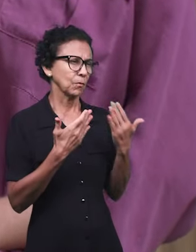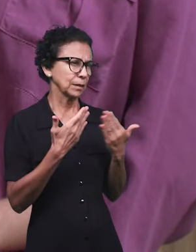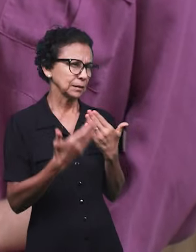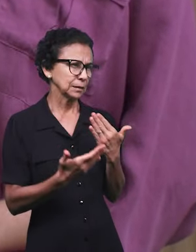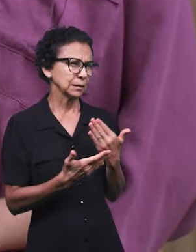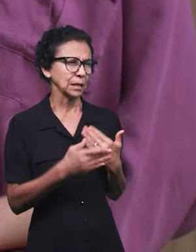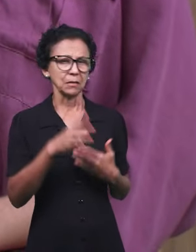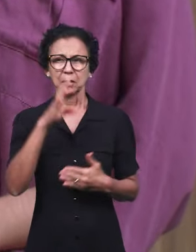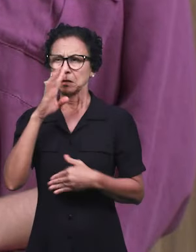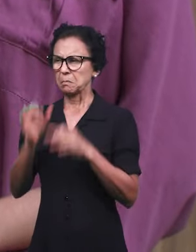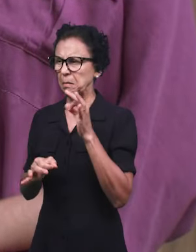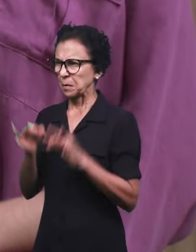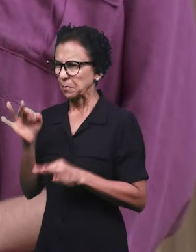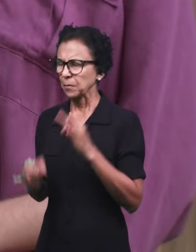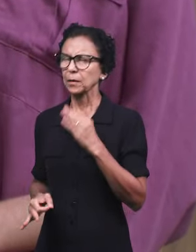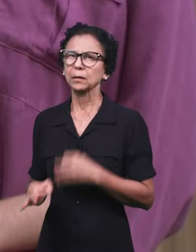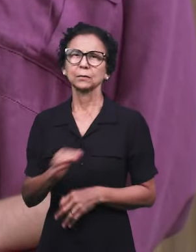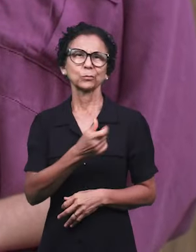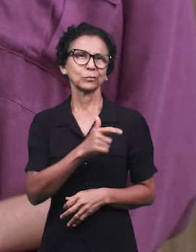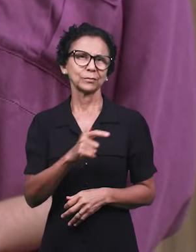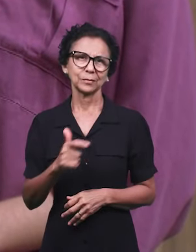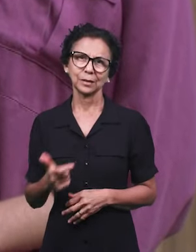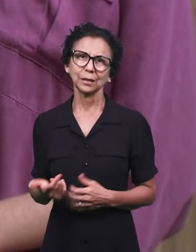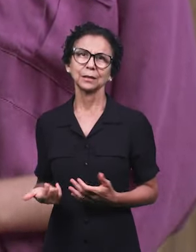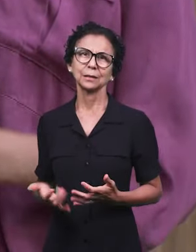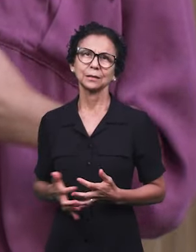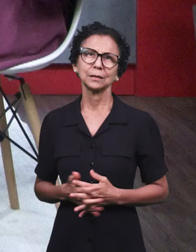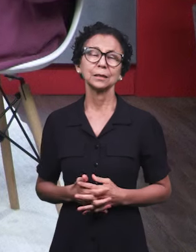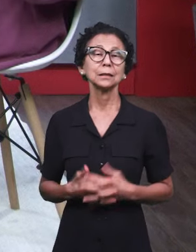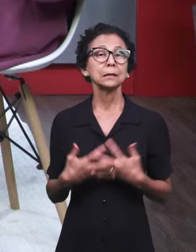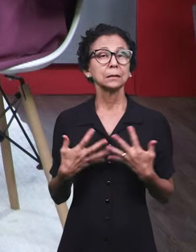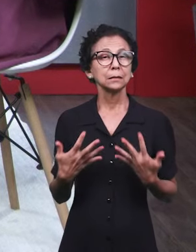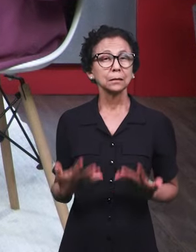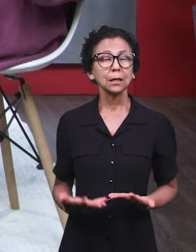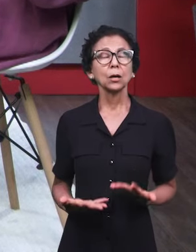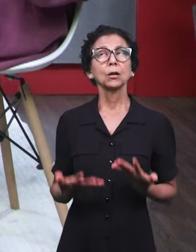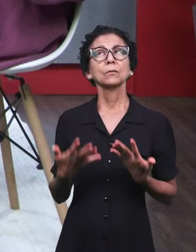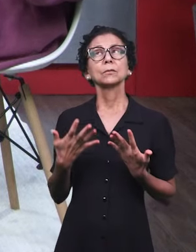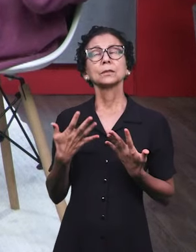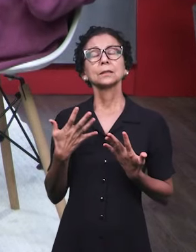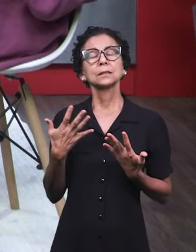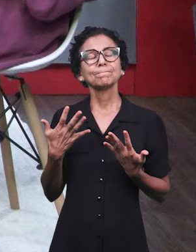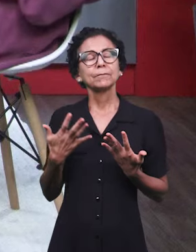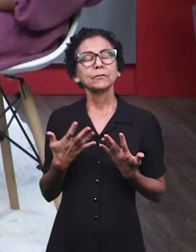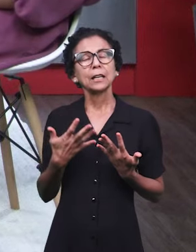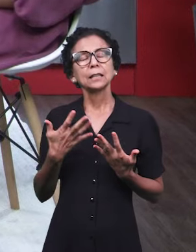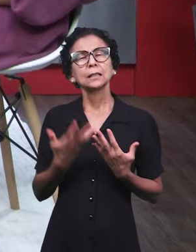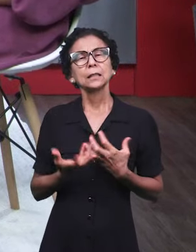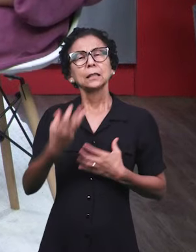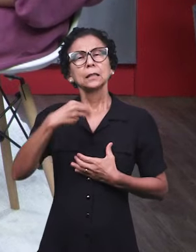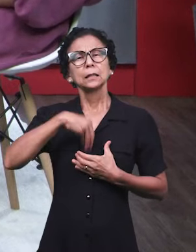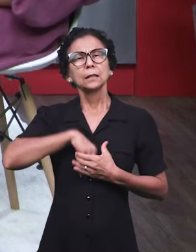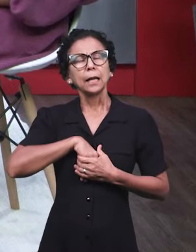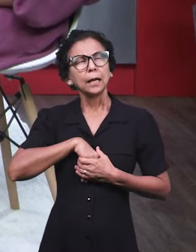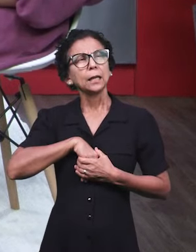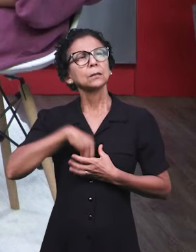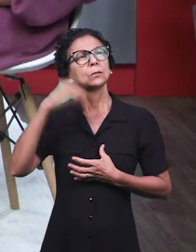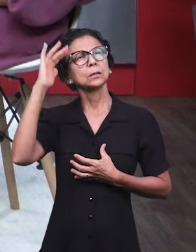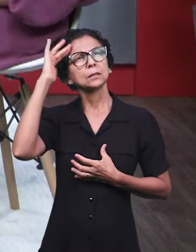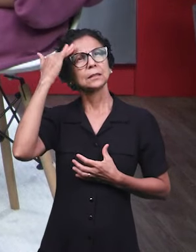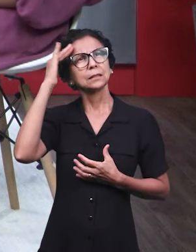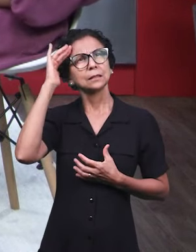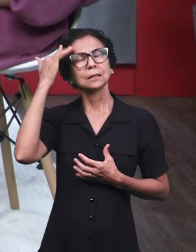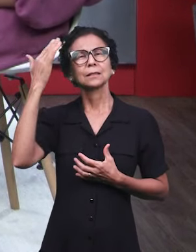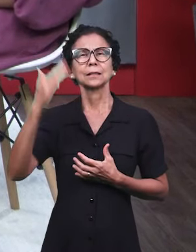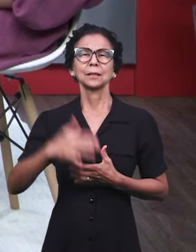Apesar de tudo que você colocar ali, não vai ter um julgamento. Então, é um lugar ali para você se abrir emocionalmente, né? Falar as suas questões